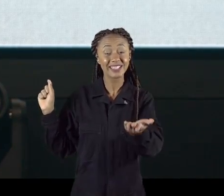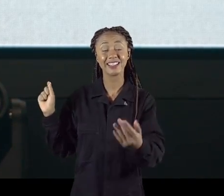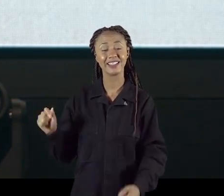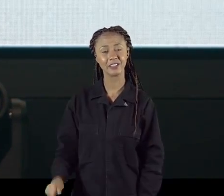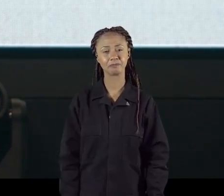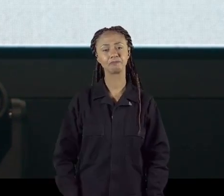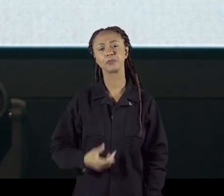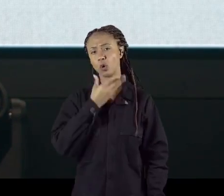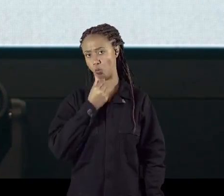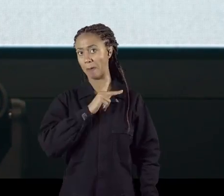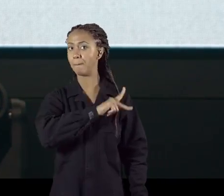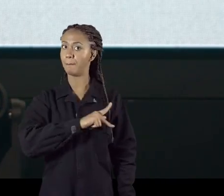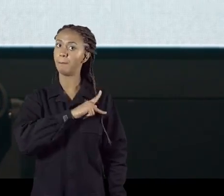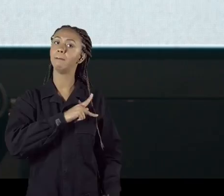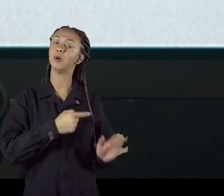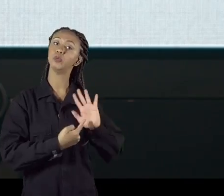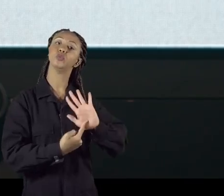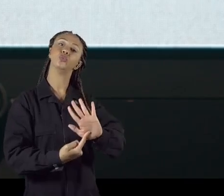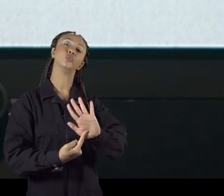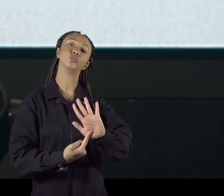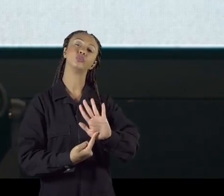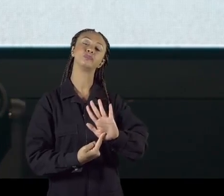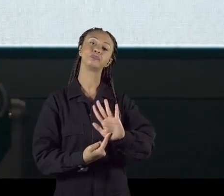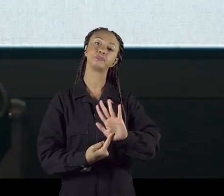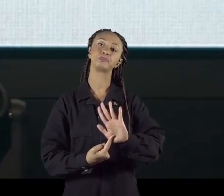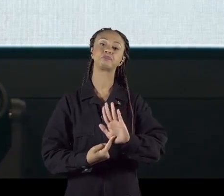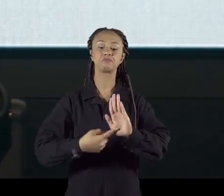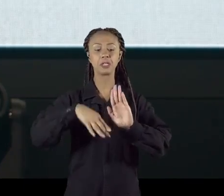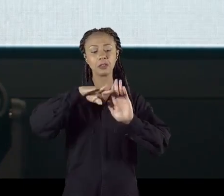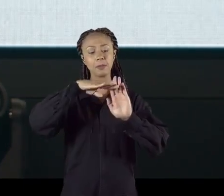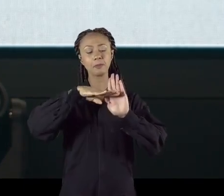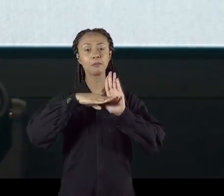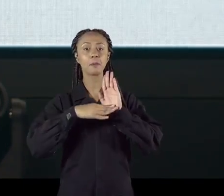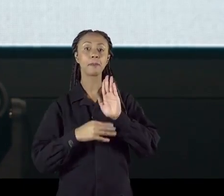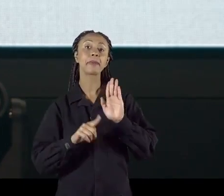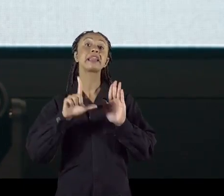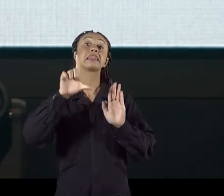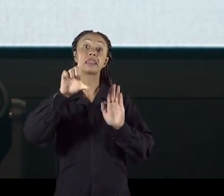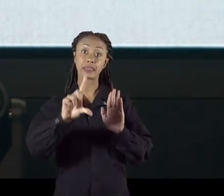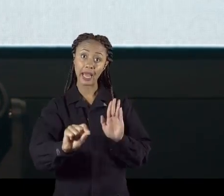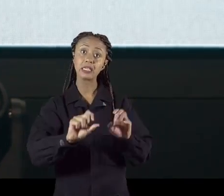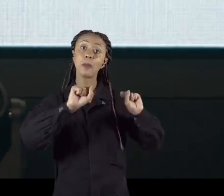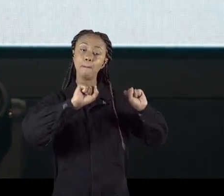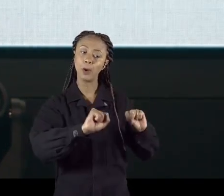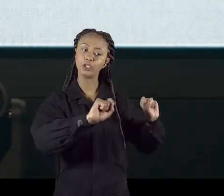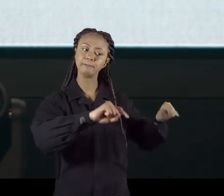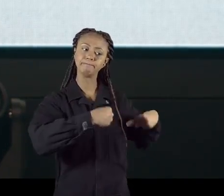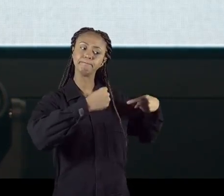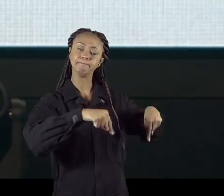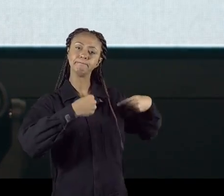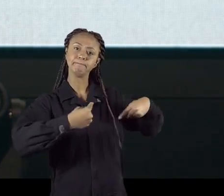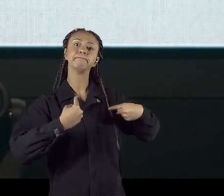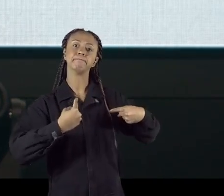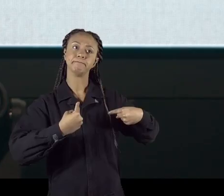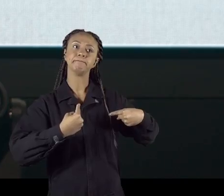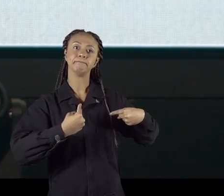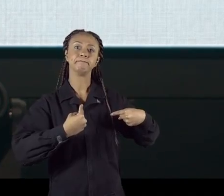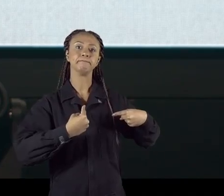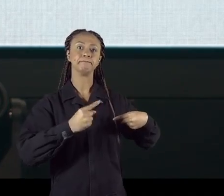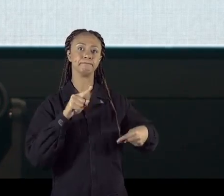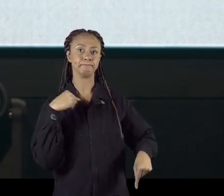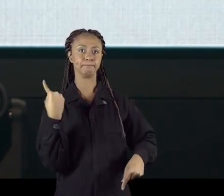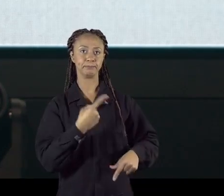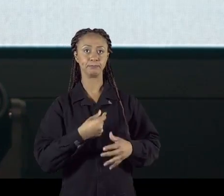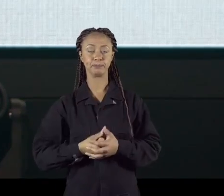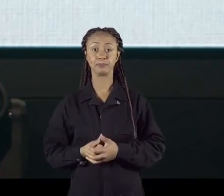São Paulo nos apresenta aqui 10 potenciais adversários de uma vida de Vitória